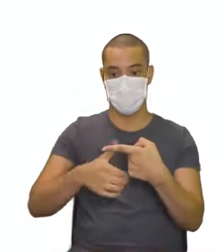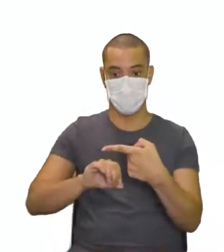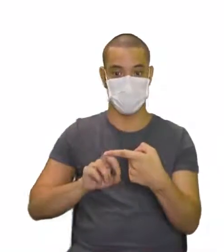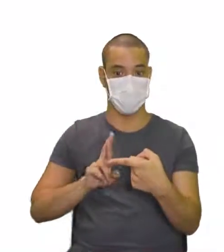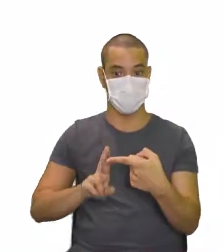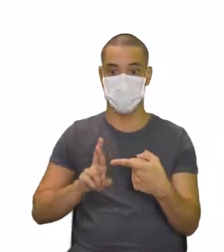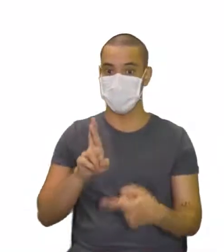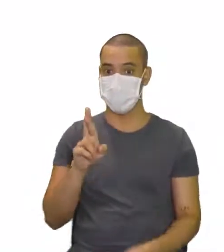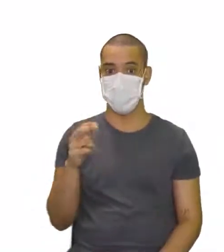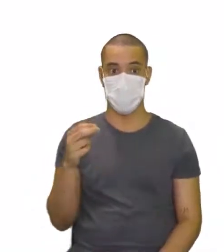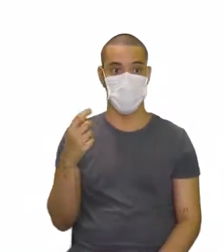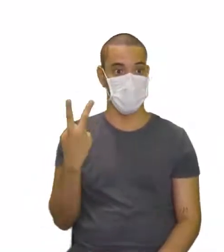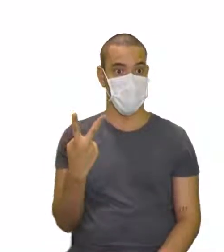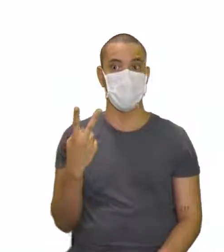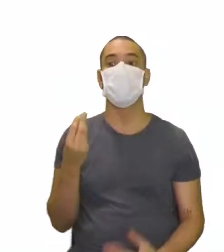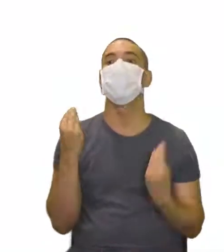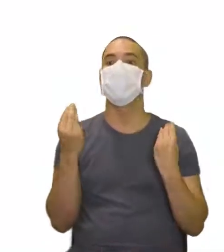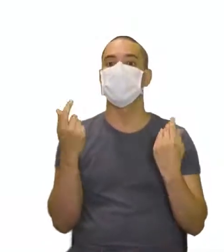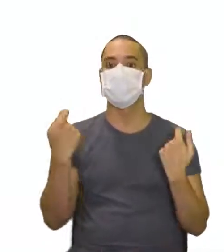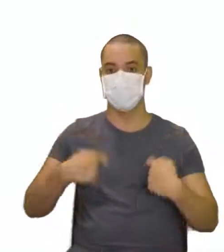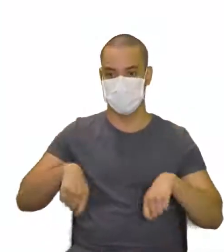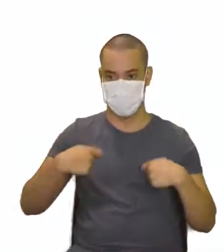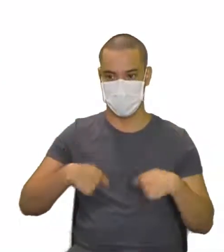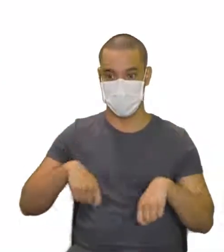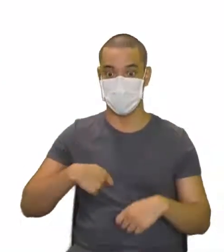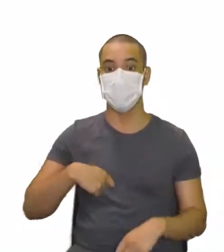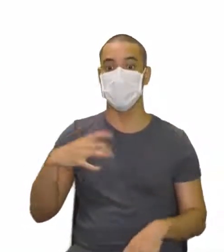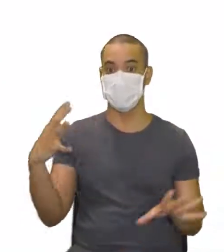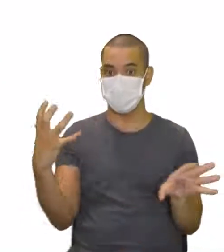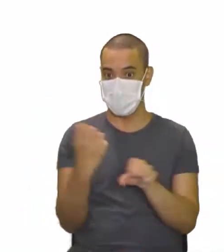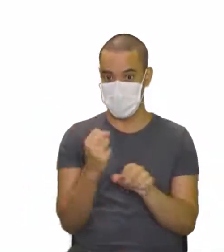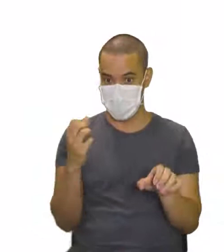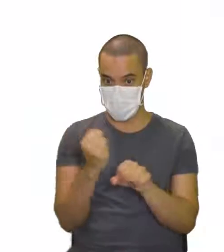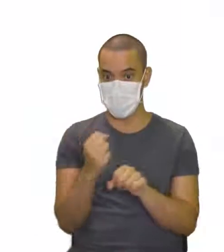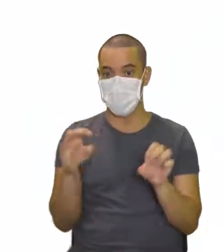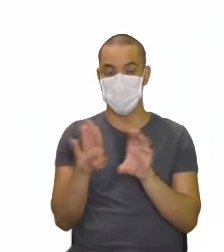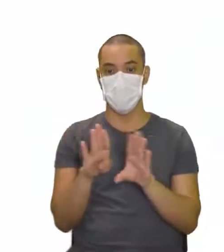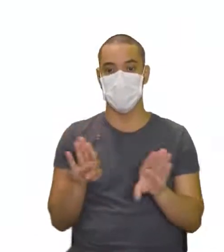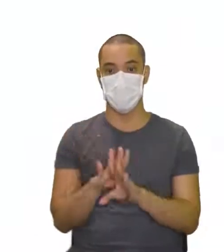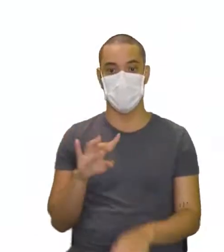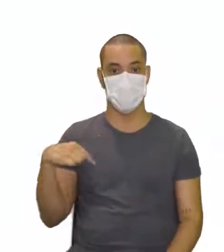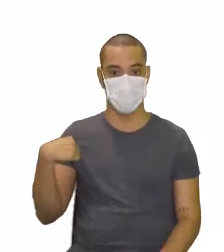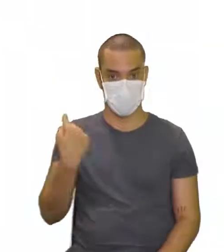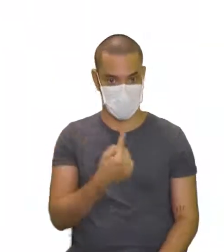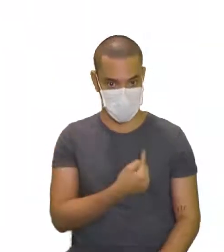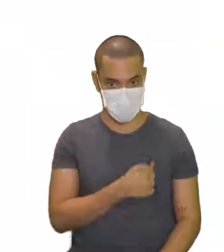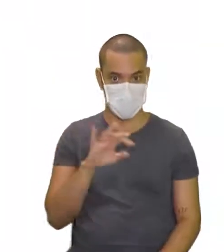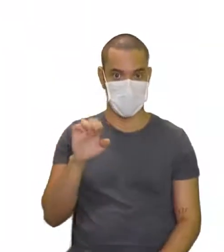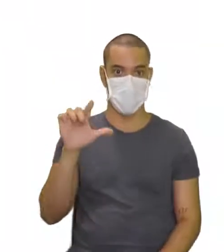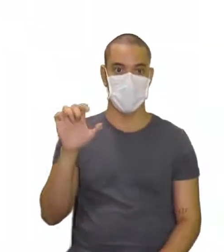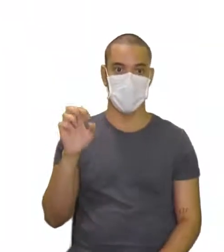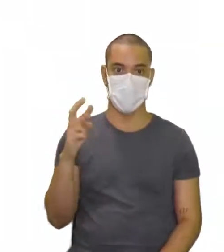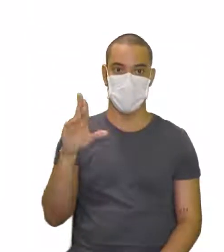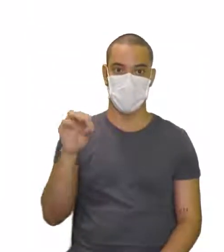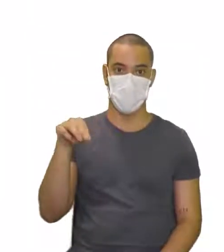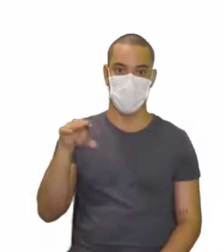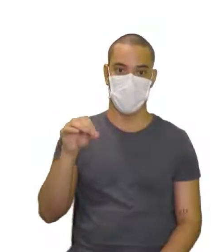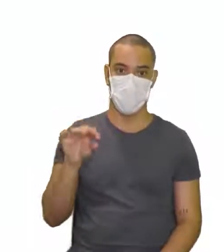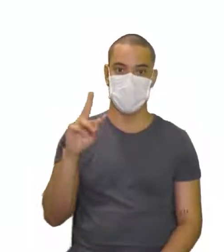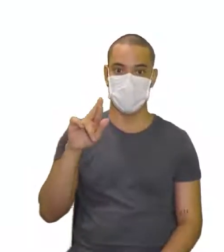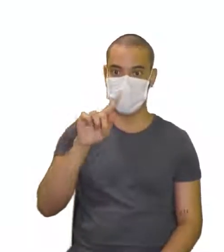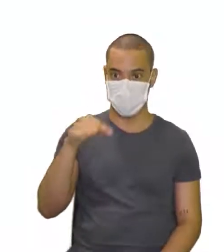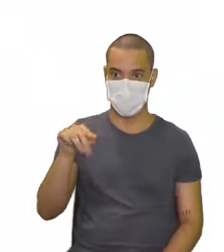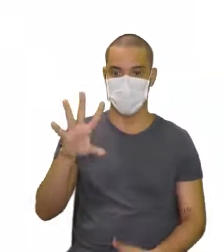Bom, para que eu preciso disso daí, pessoal? A gente precisa para poder calcular a nossa eletromotriz. Lembrando, eu quero a eletromotriz